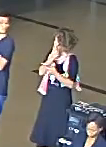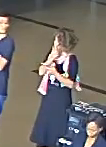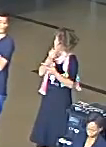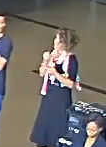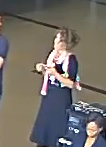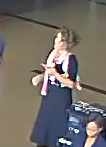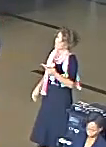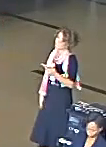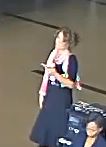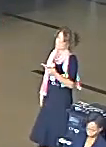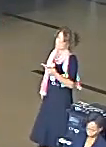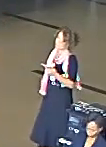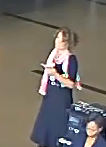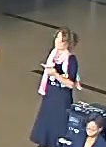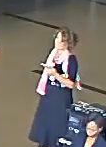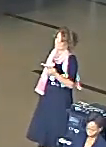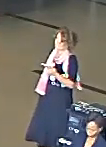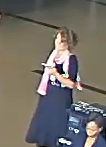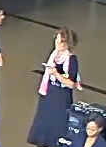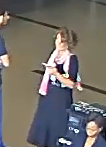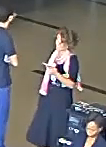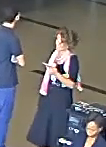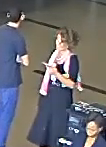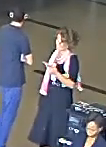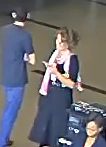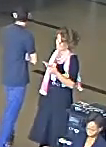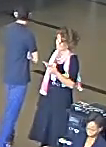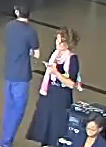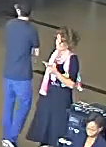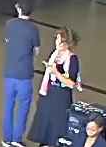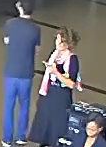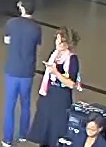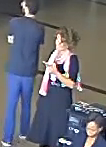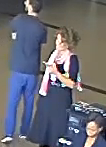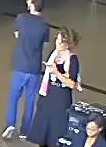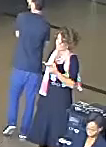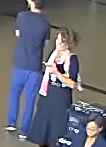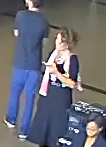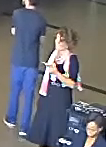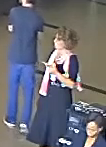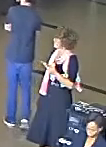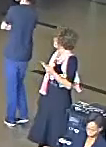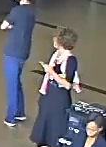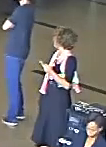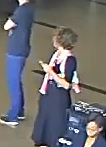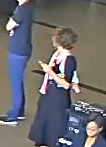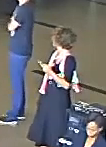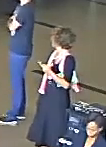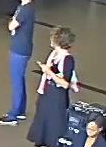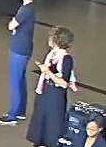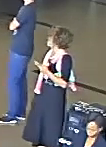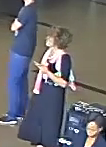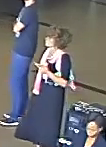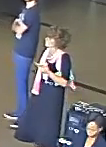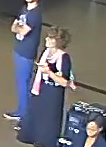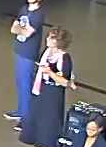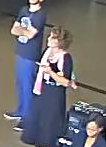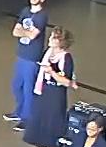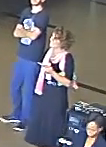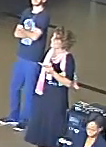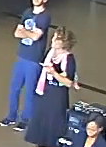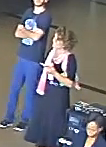têm mais os donos da empresa e não a nível só de estado é a nível de Brasil nós precisamos fazer as intervenções a